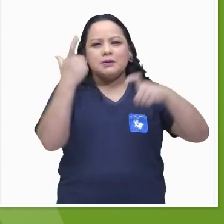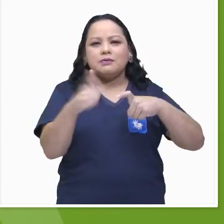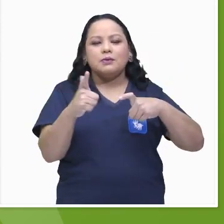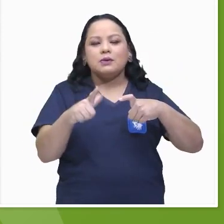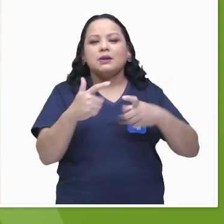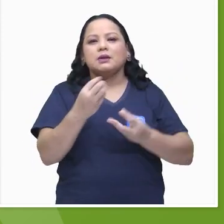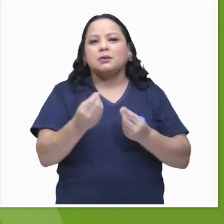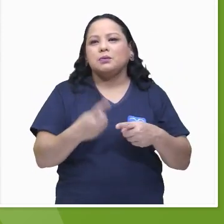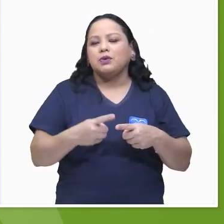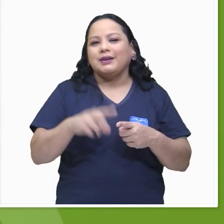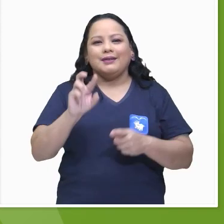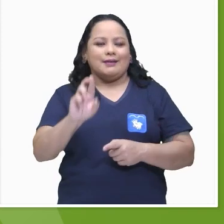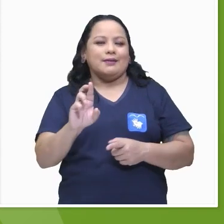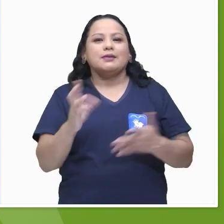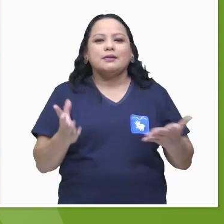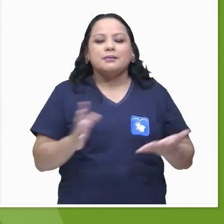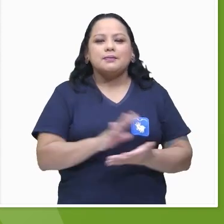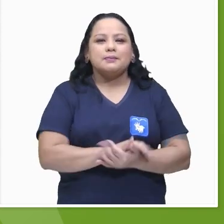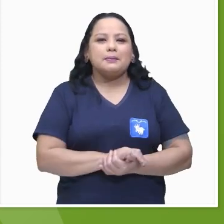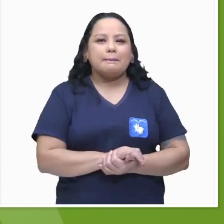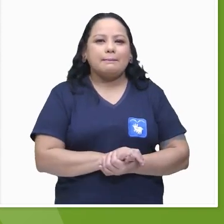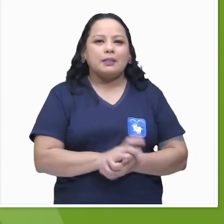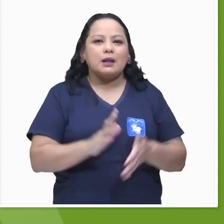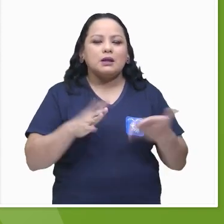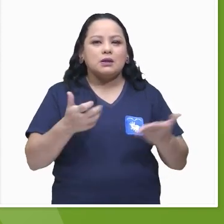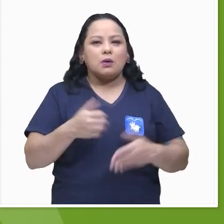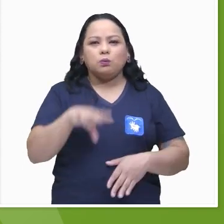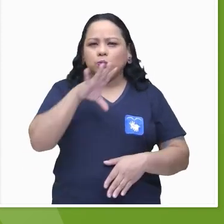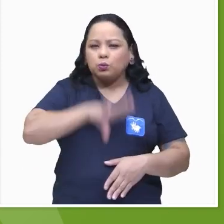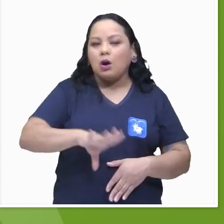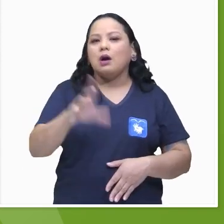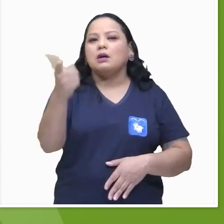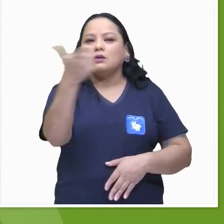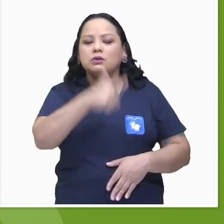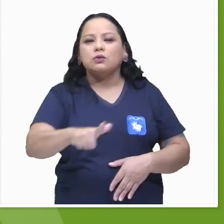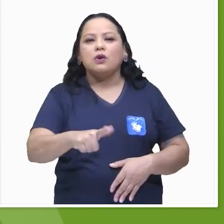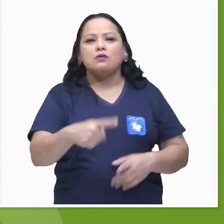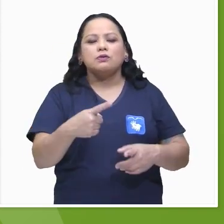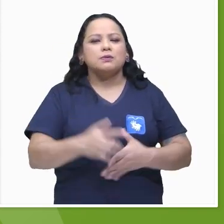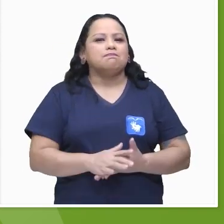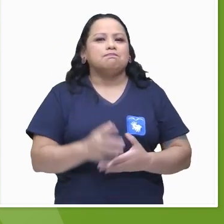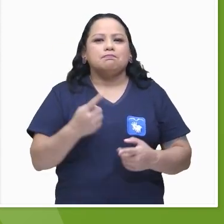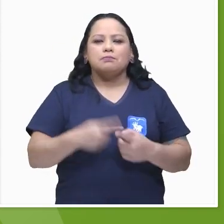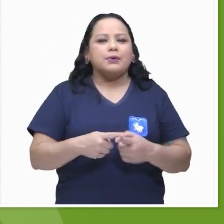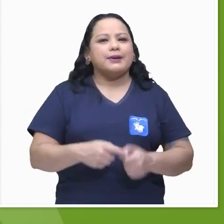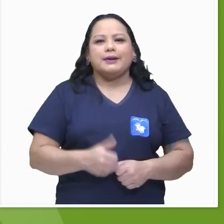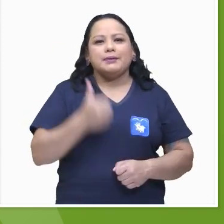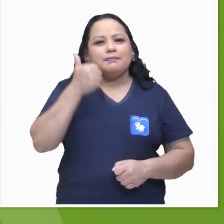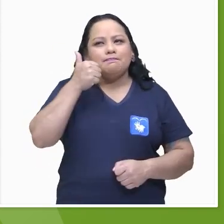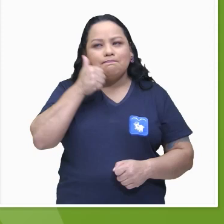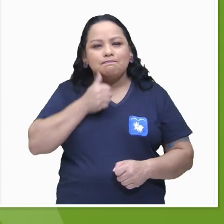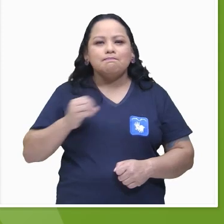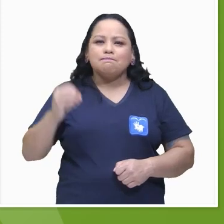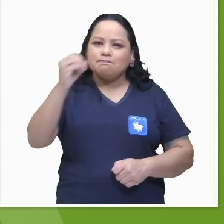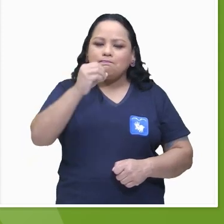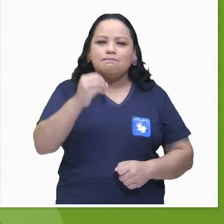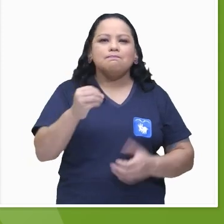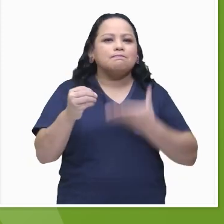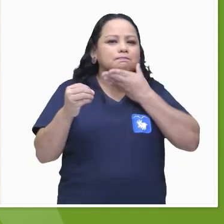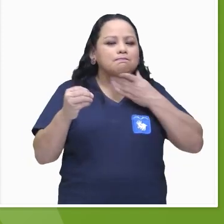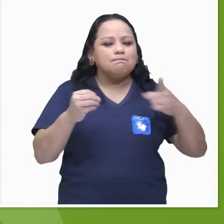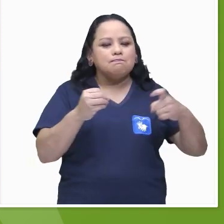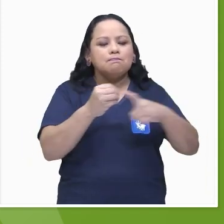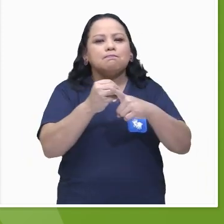né? Se vai ficar grávida ou não. E aí, quando ela menstruar de novo, né? Porque não houve fecundação, se ela respeitou esse período aqui, ela